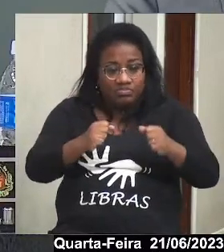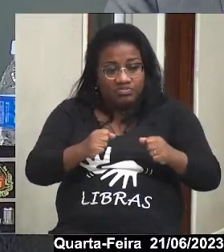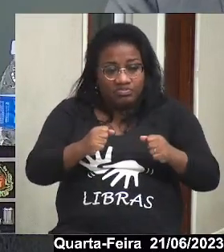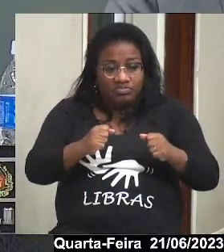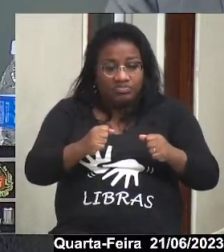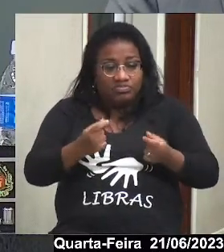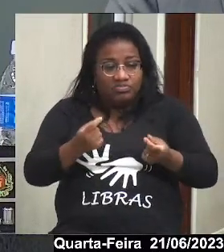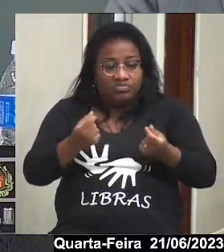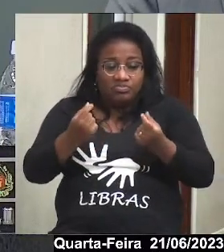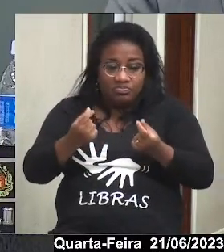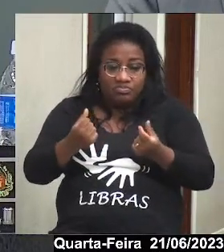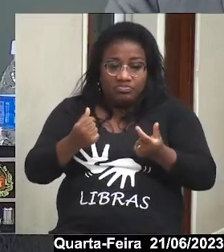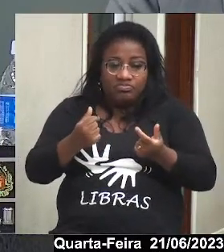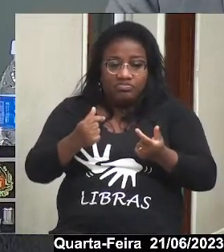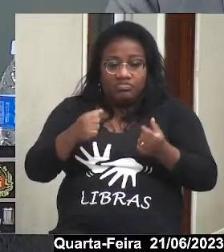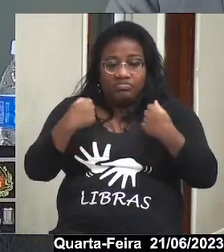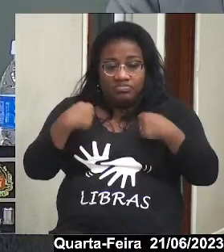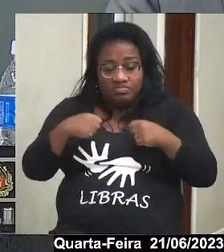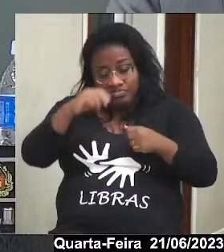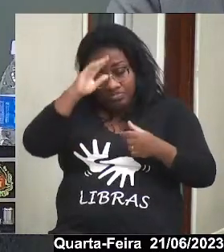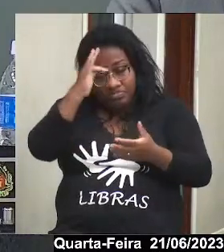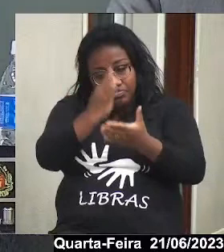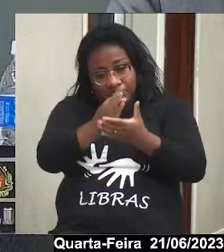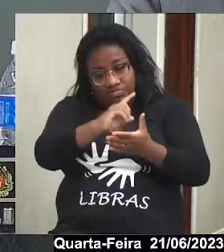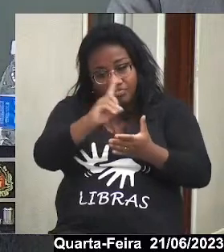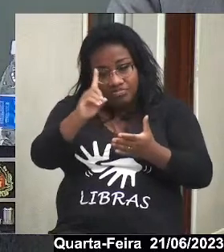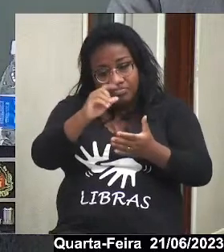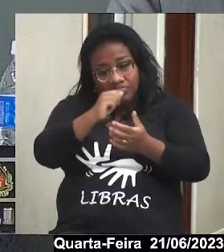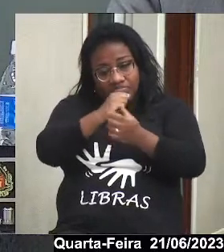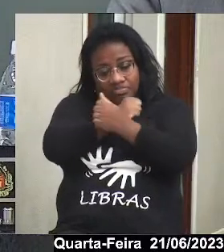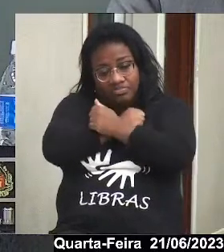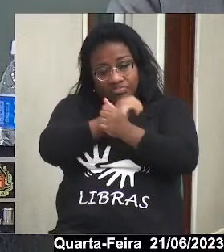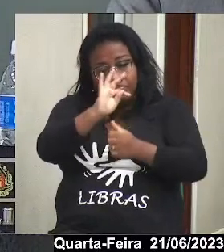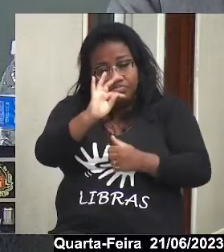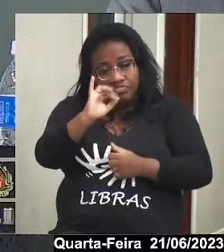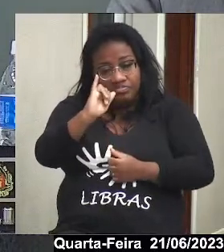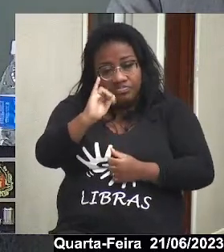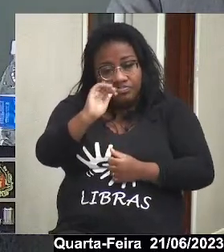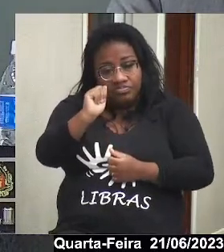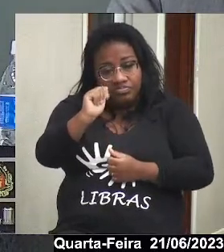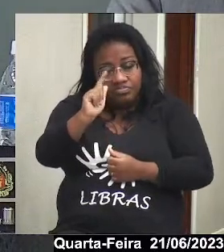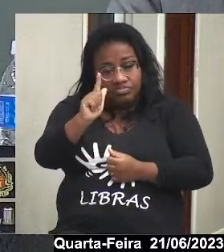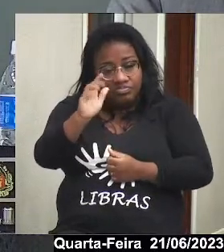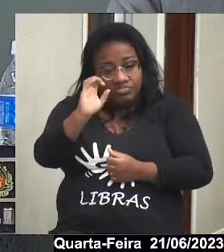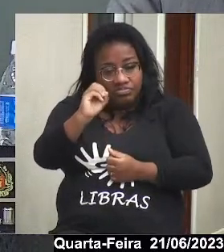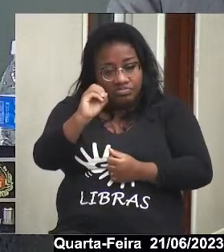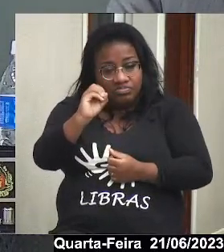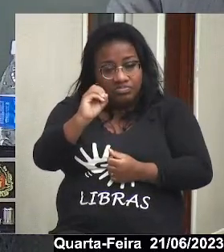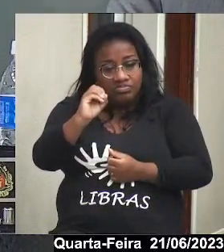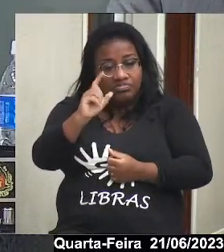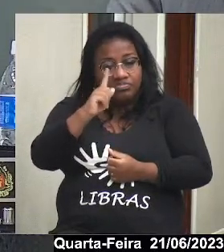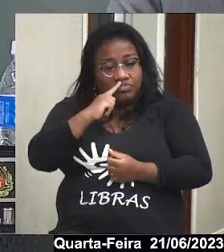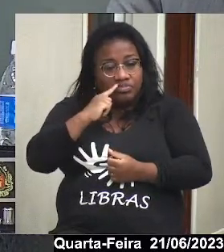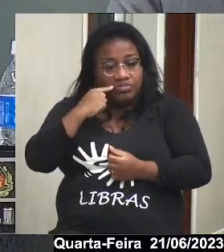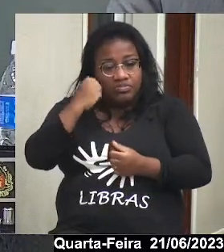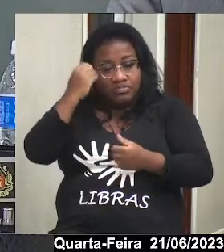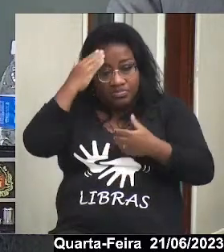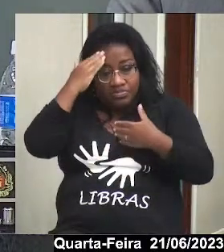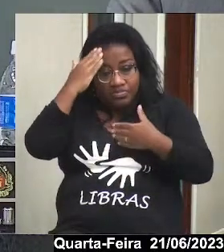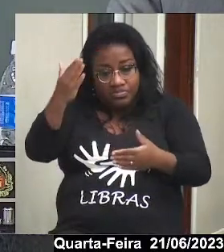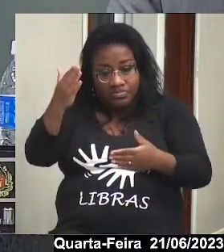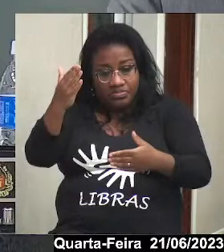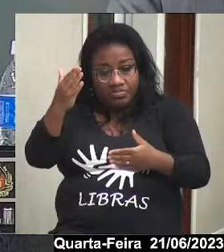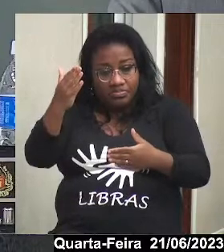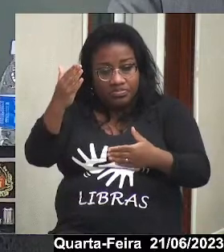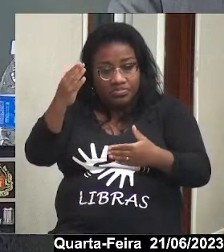coisas é fé. A fé em Deus, ela move montanha. E um abraço para o meu amigo Tiago, filho do Gilson Oliveira. Não é o mais bonito, mas